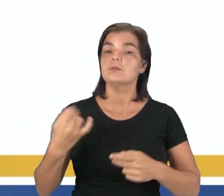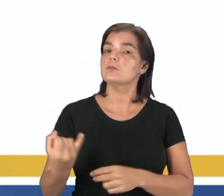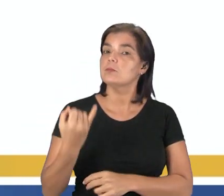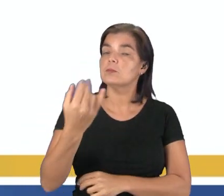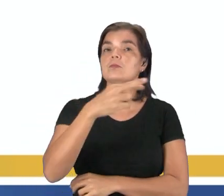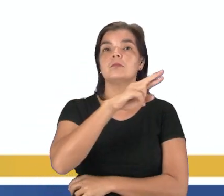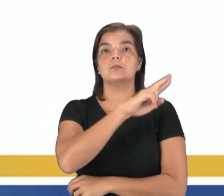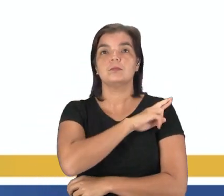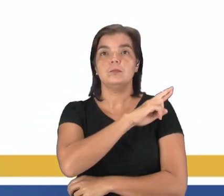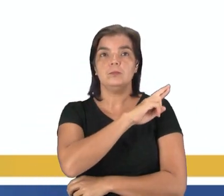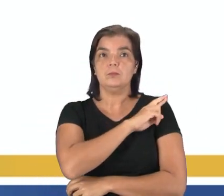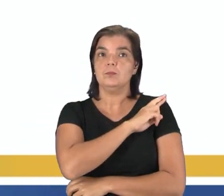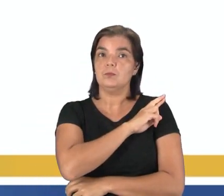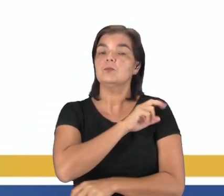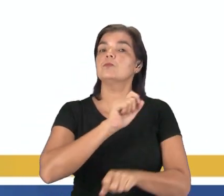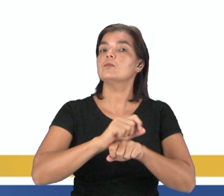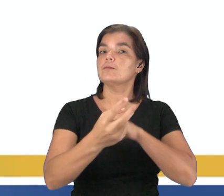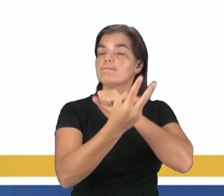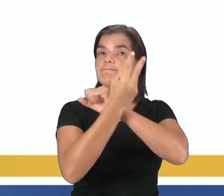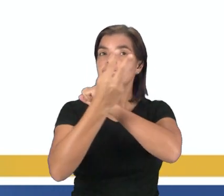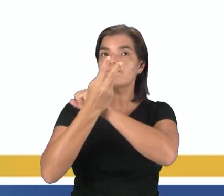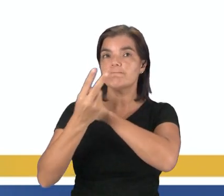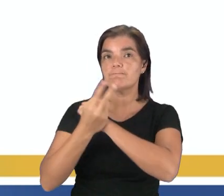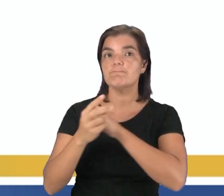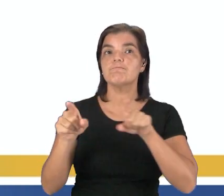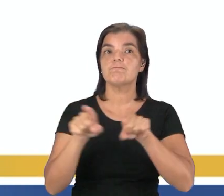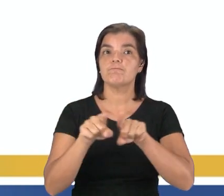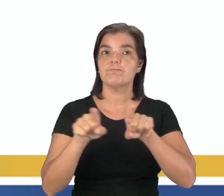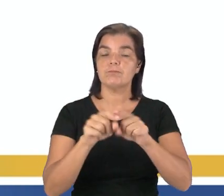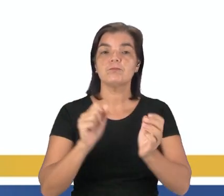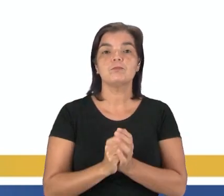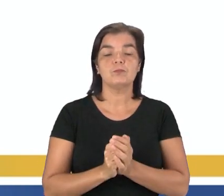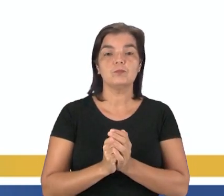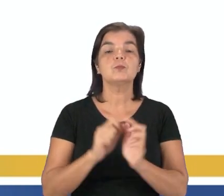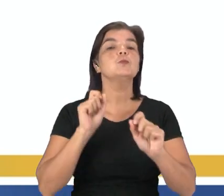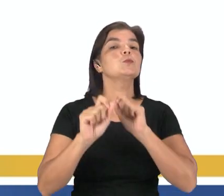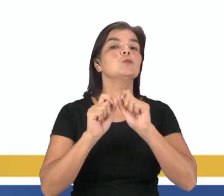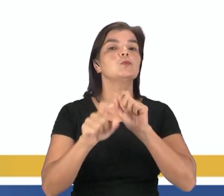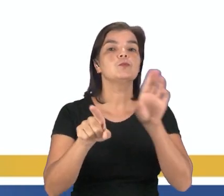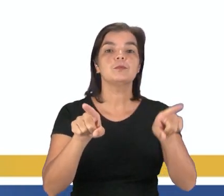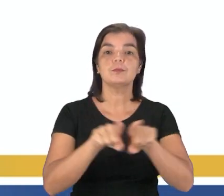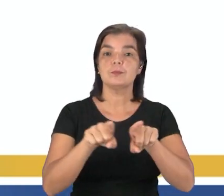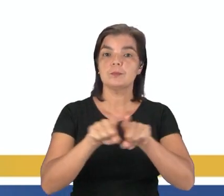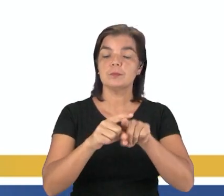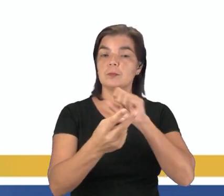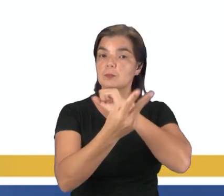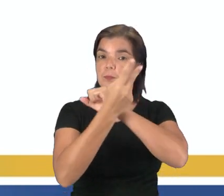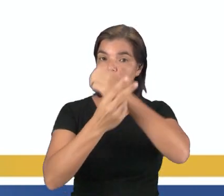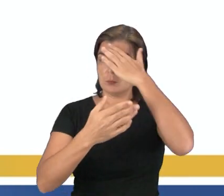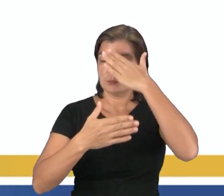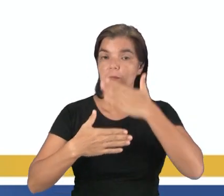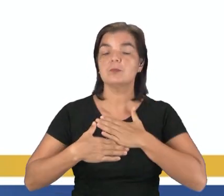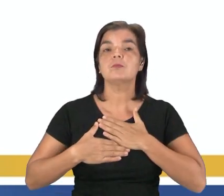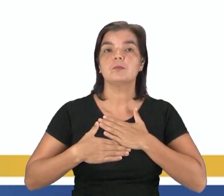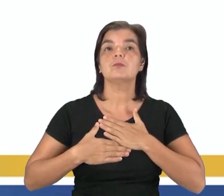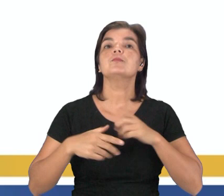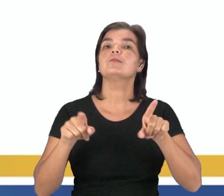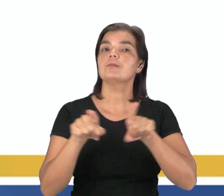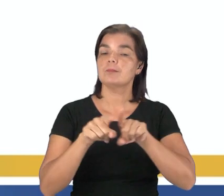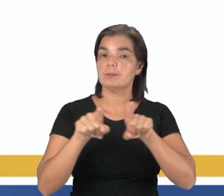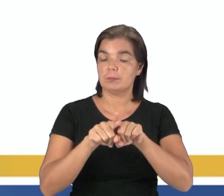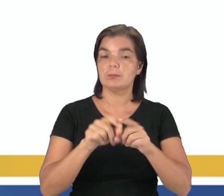função primordial a defesa do organismo. Uma das formas de proteção é a produção de anticorpos, que